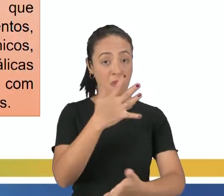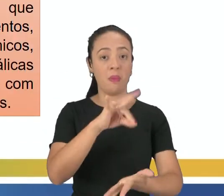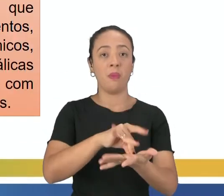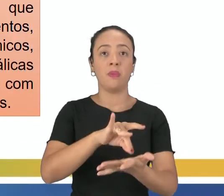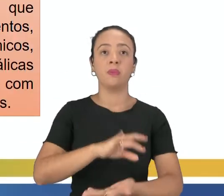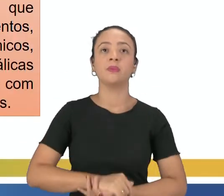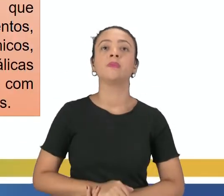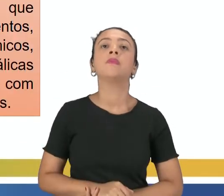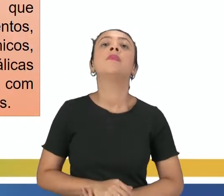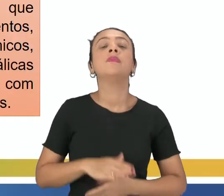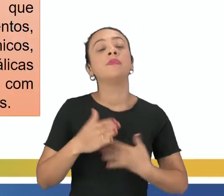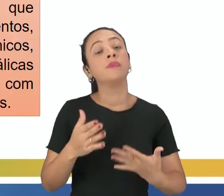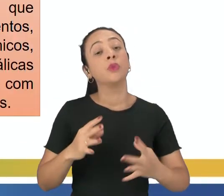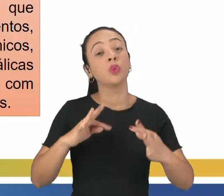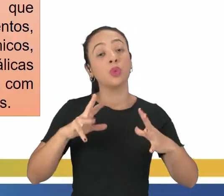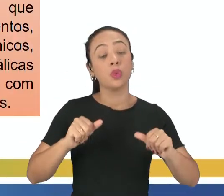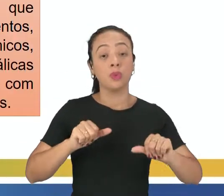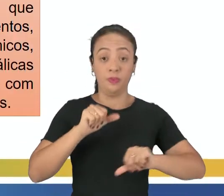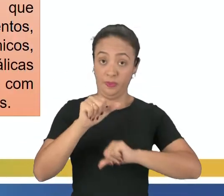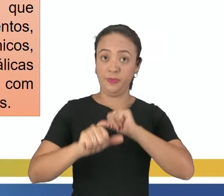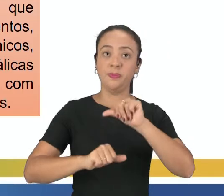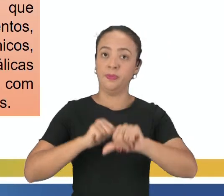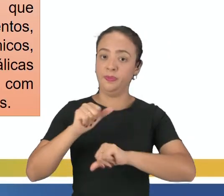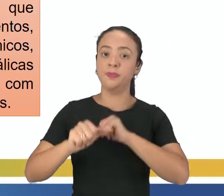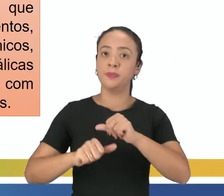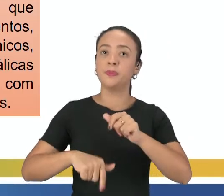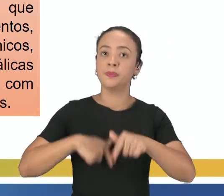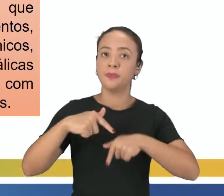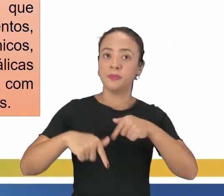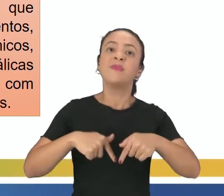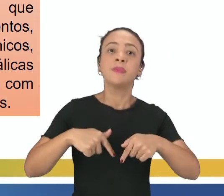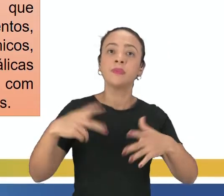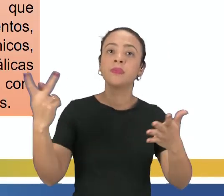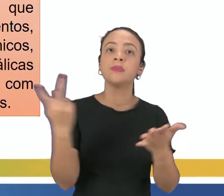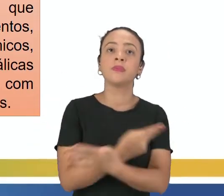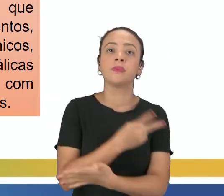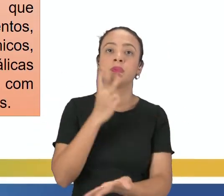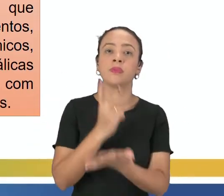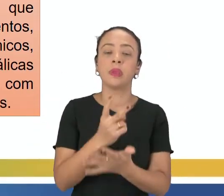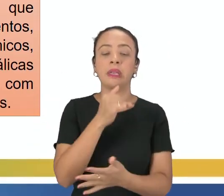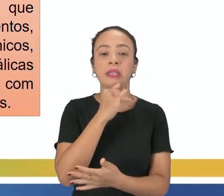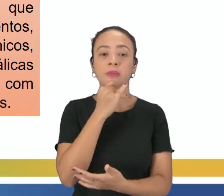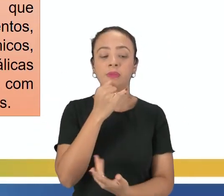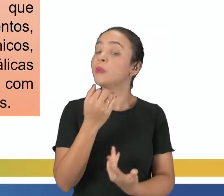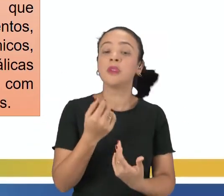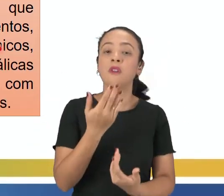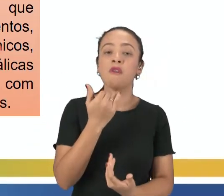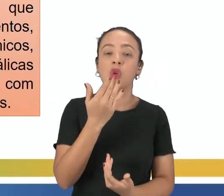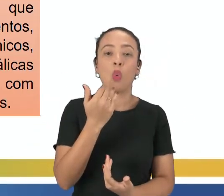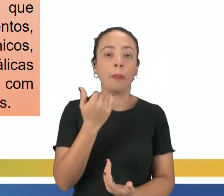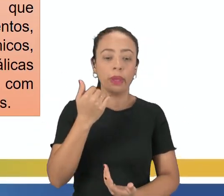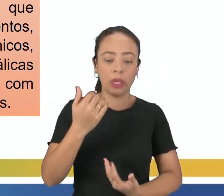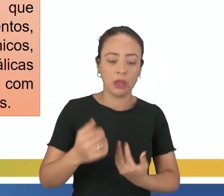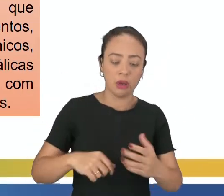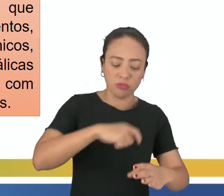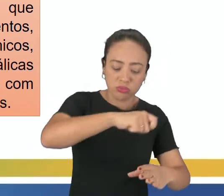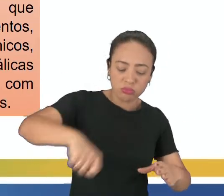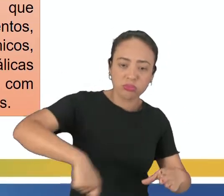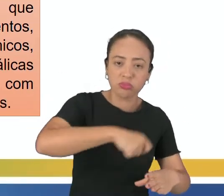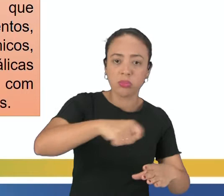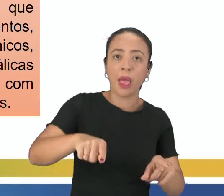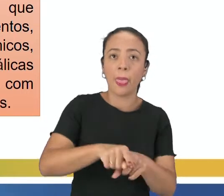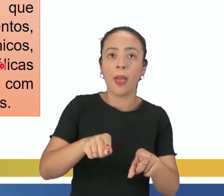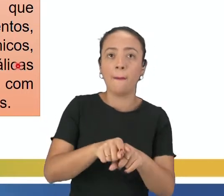certo? E essas transformações químicas que ocorre tanto no cozimento dos alimentos,